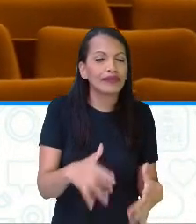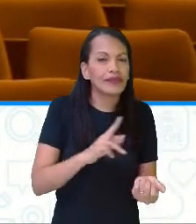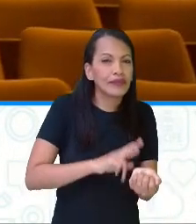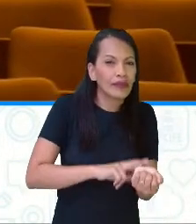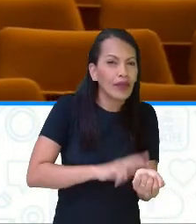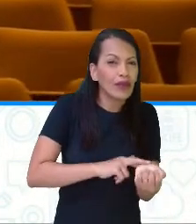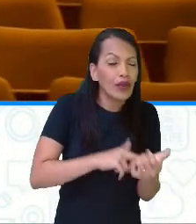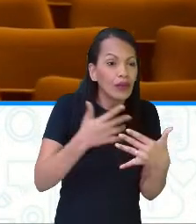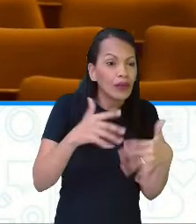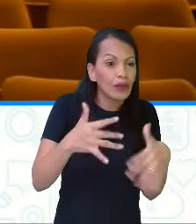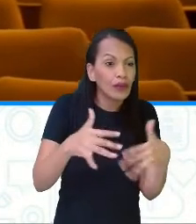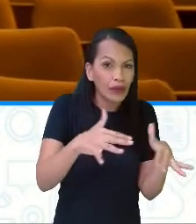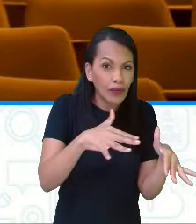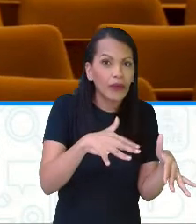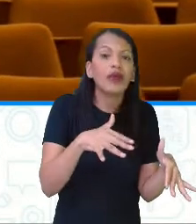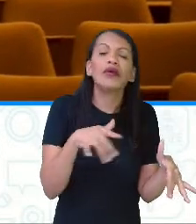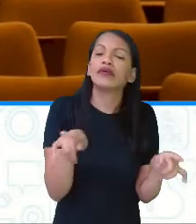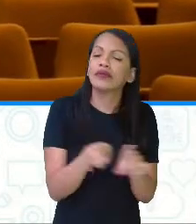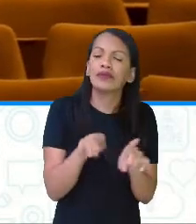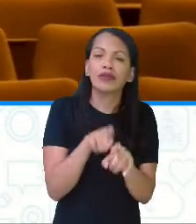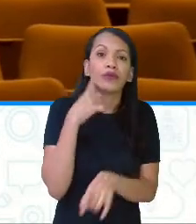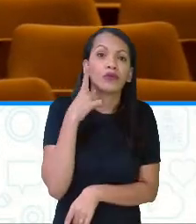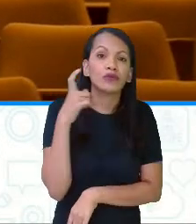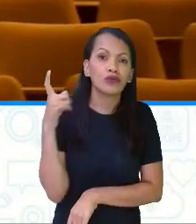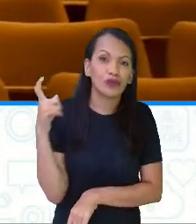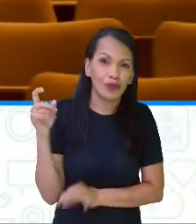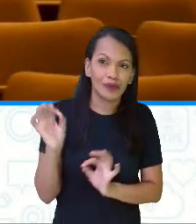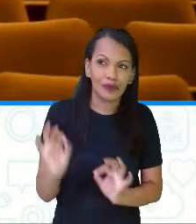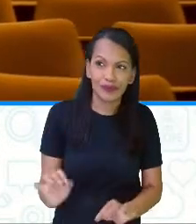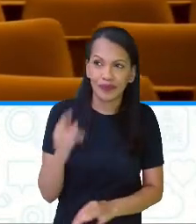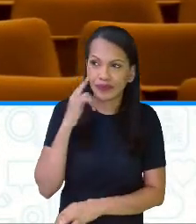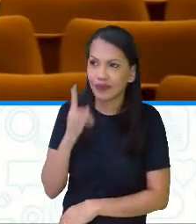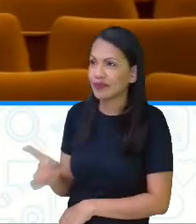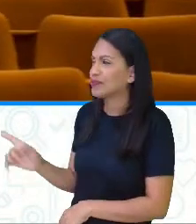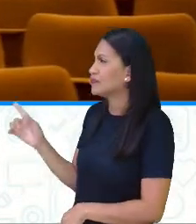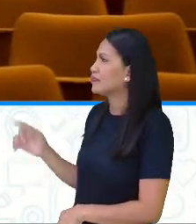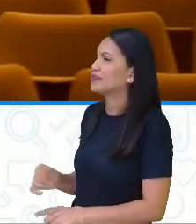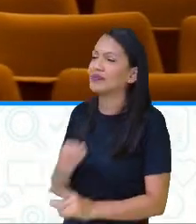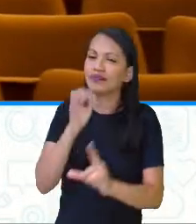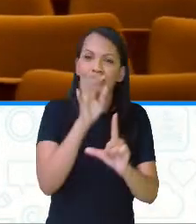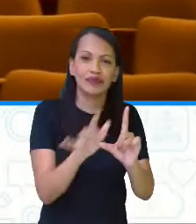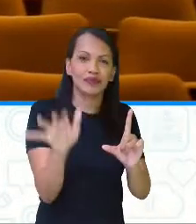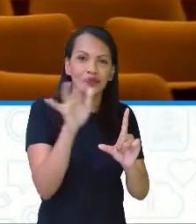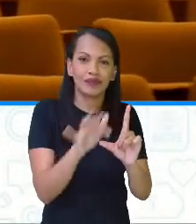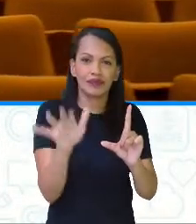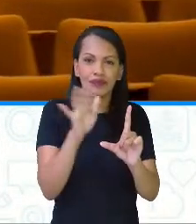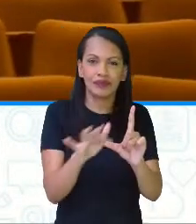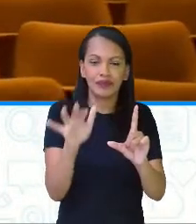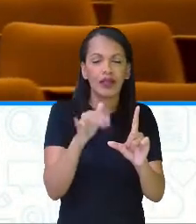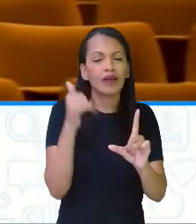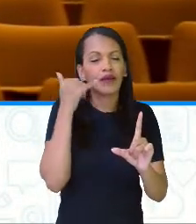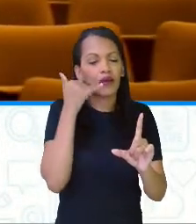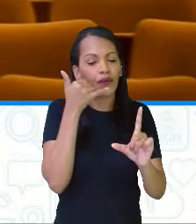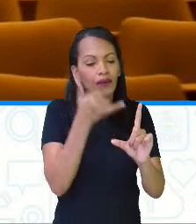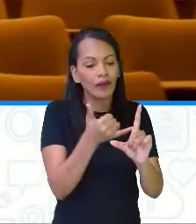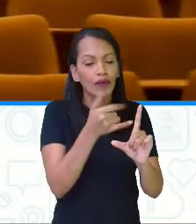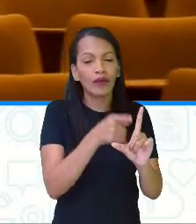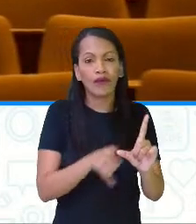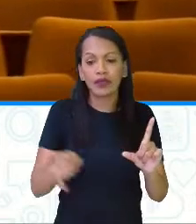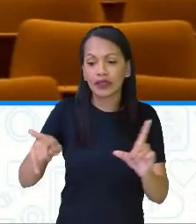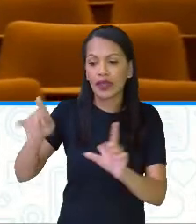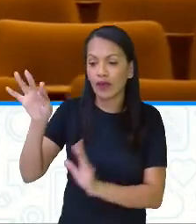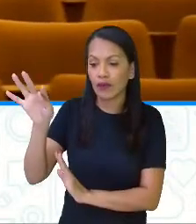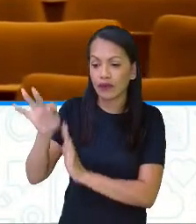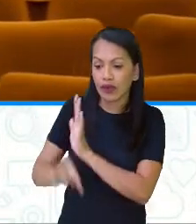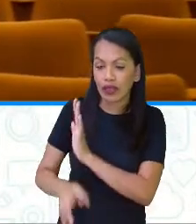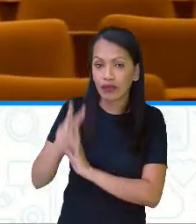aquele código de barra, vocês estão vendo? Aquele QR Code ali, ó, tá vendo? Que aquele QR Code ali, quando você apontar, vai levar vocês para um texto que vocês